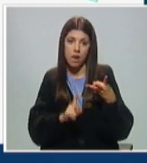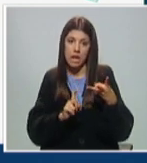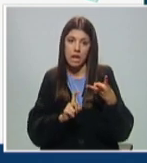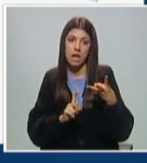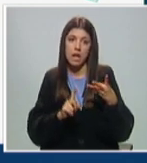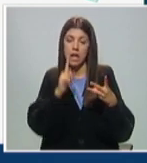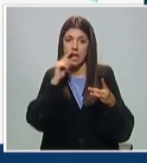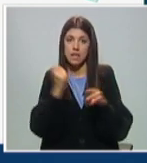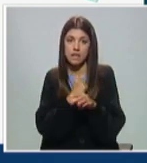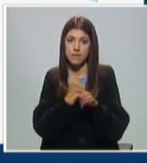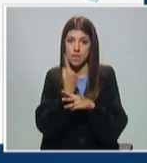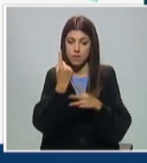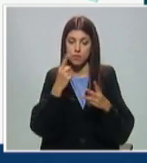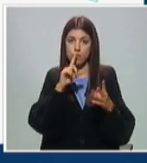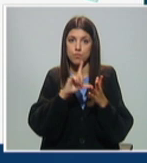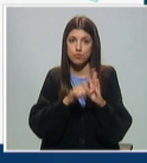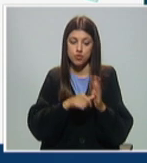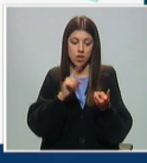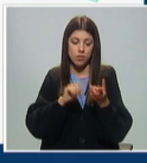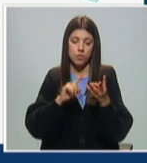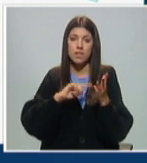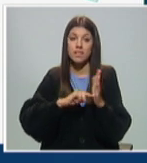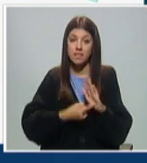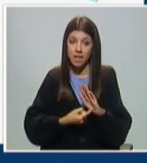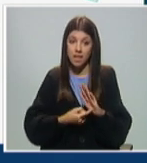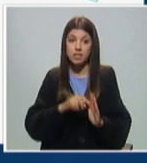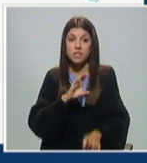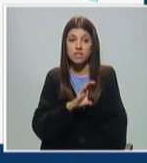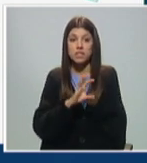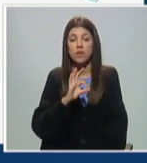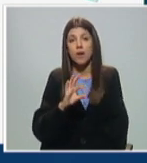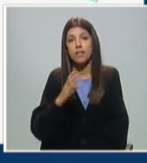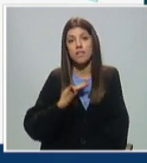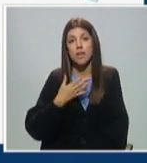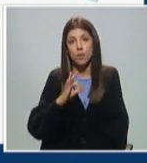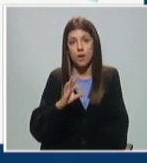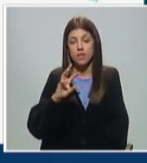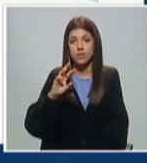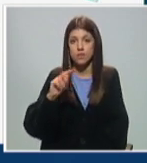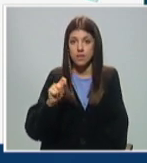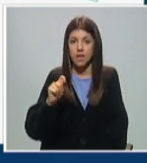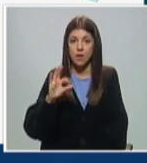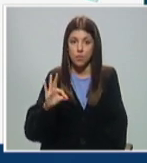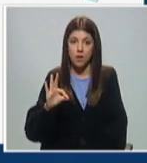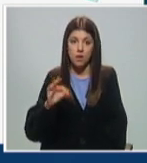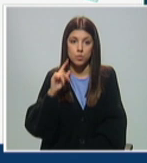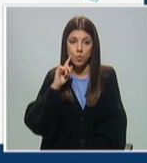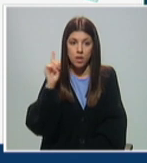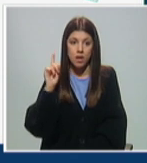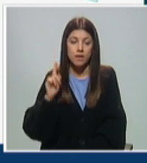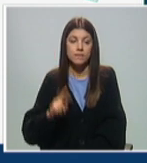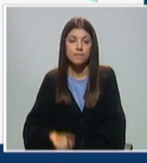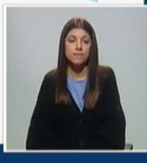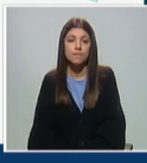atividade 1, projeto e teste, que estão na célula C4, D4 e E4. Como podes ver,